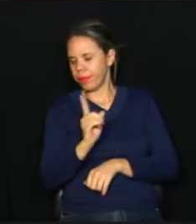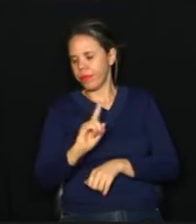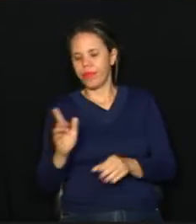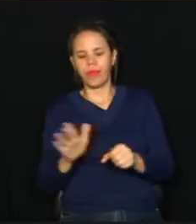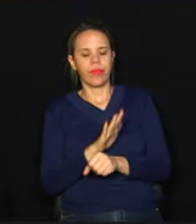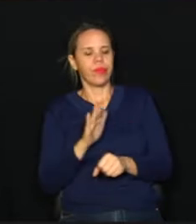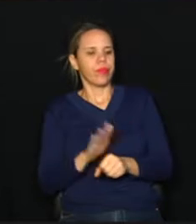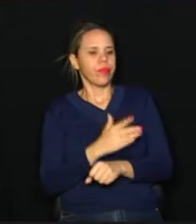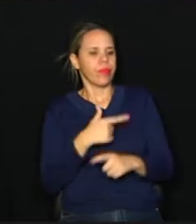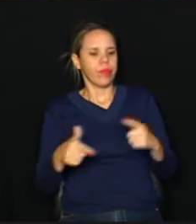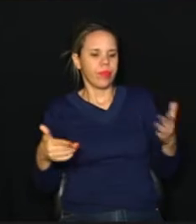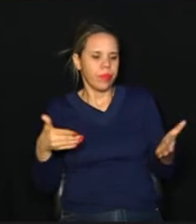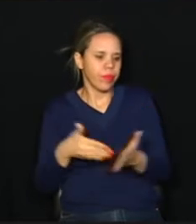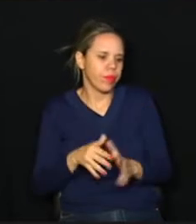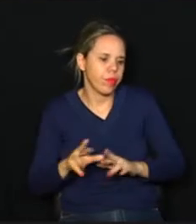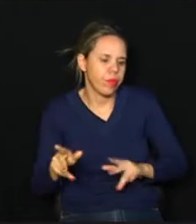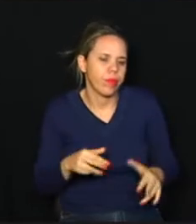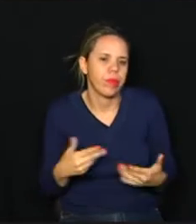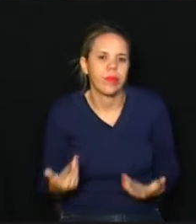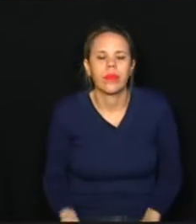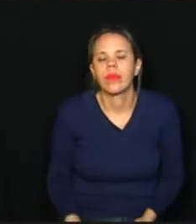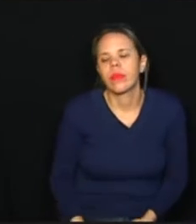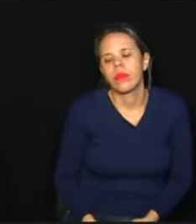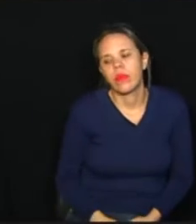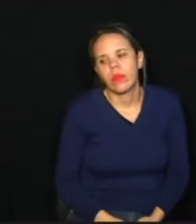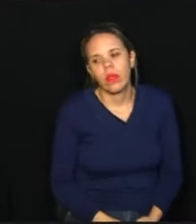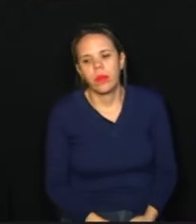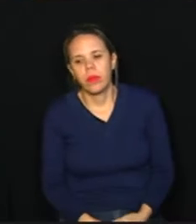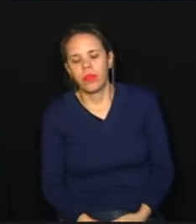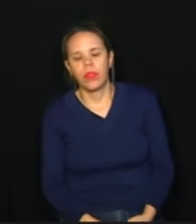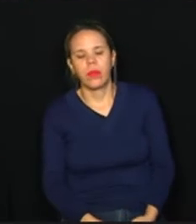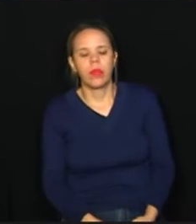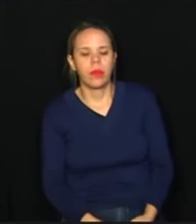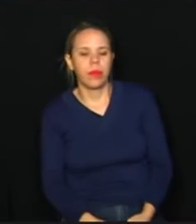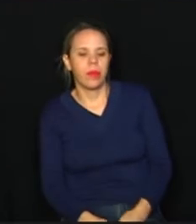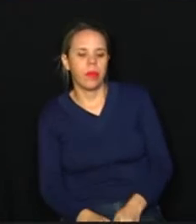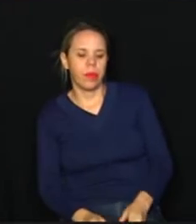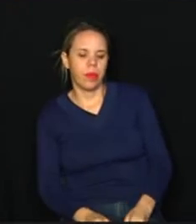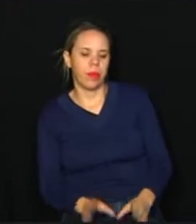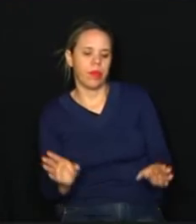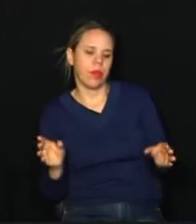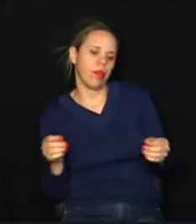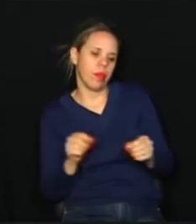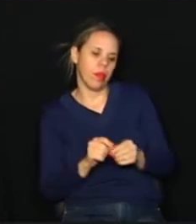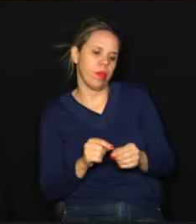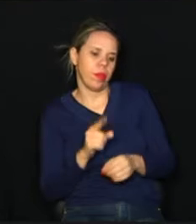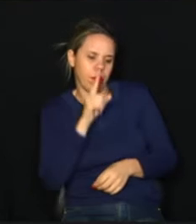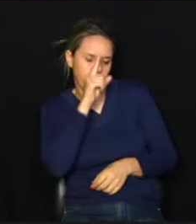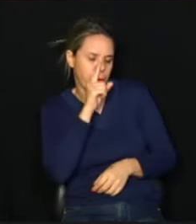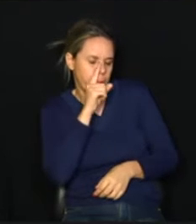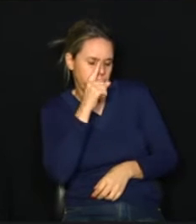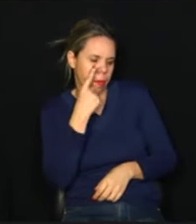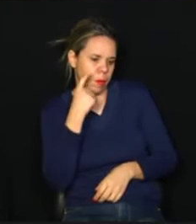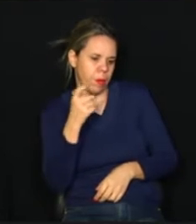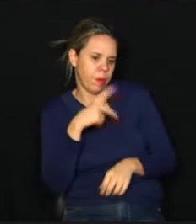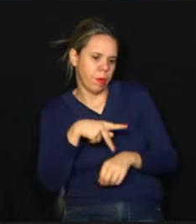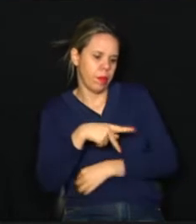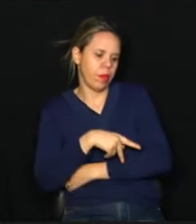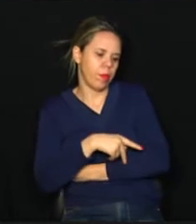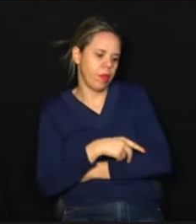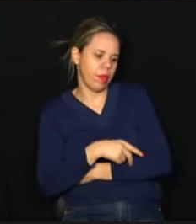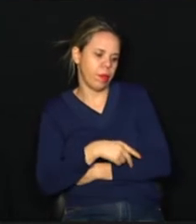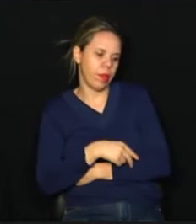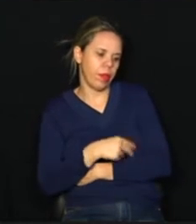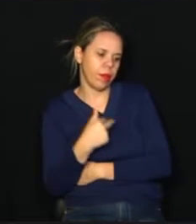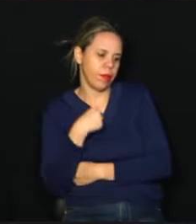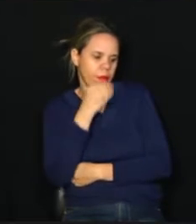cheio de variáveis, né? Muitas vezes colocando em risco os interesses do país, né? Então, é